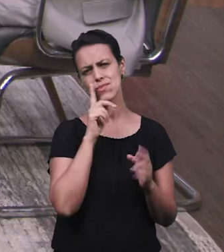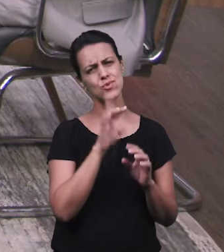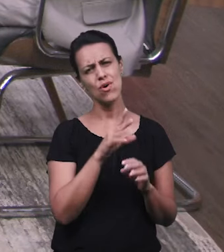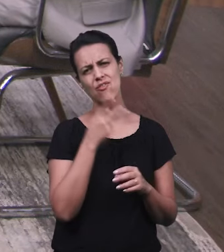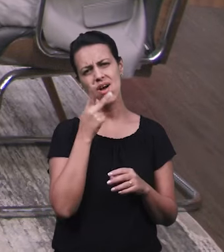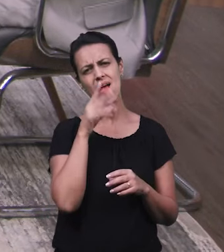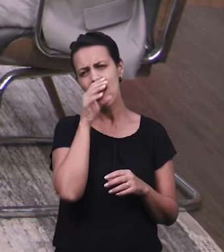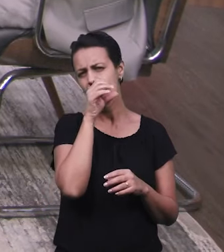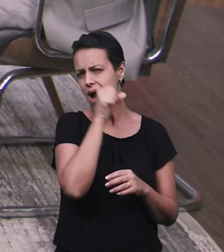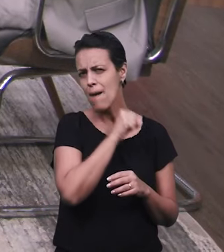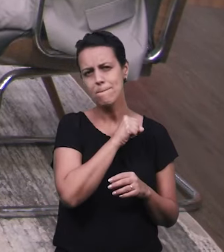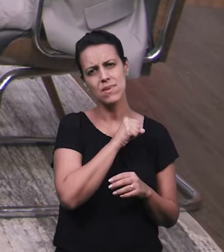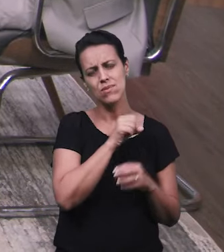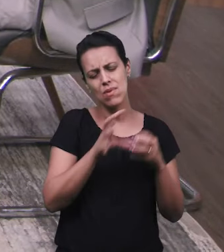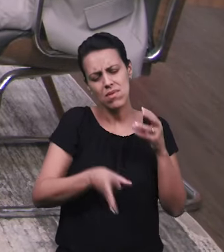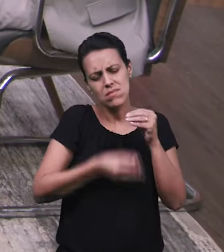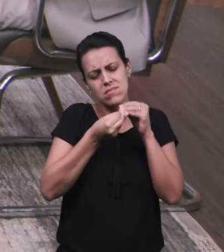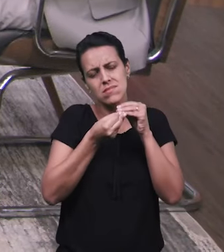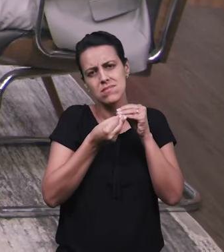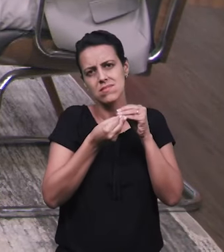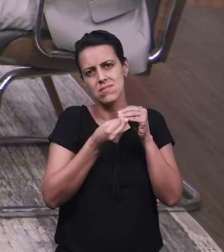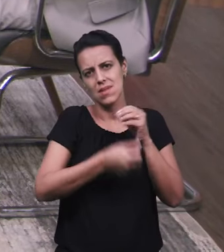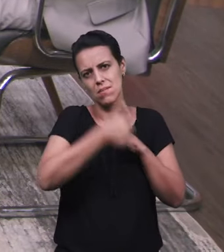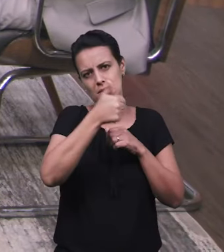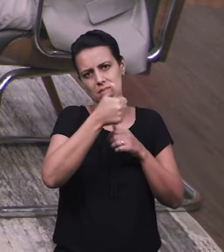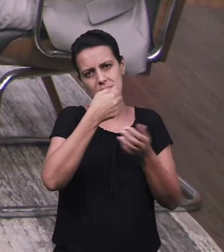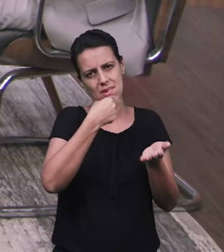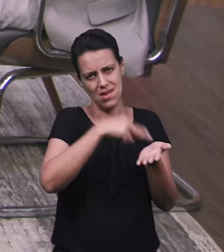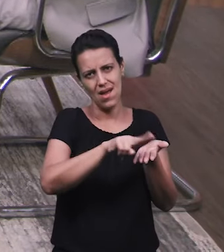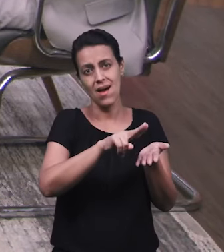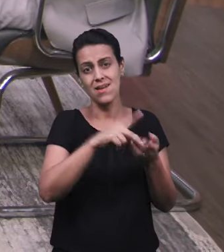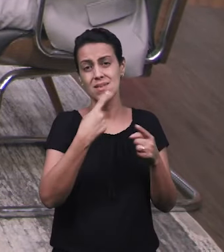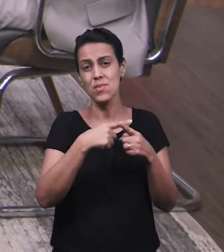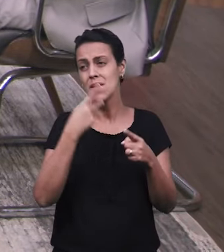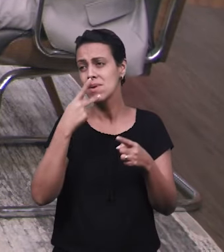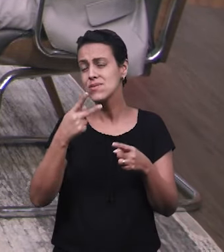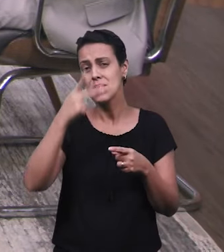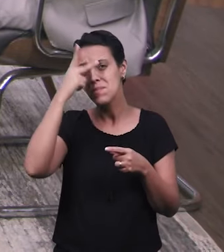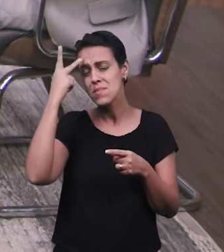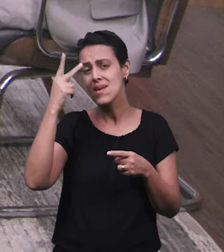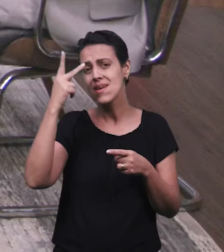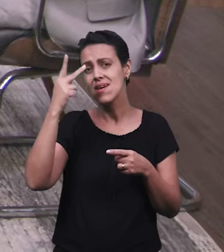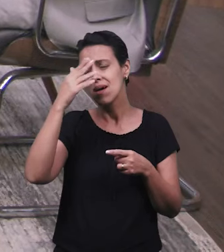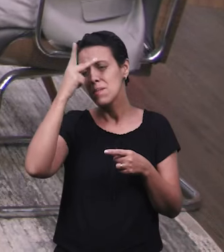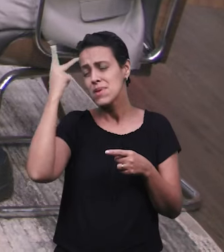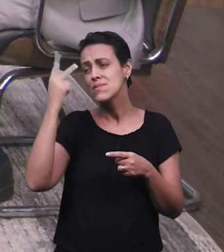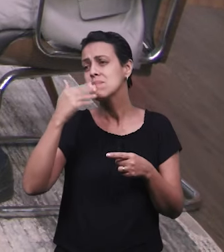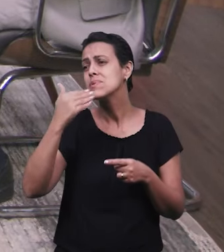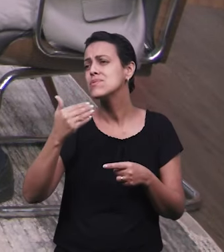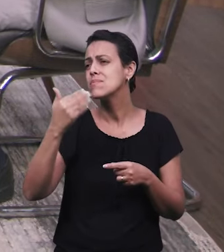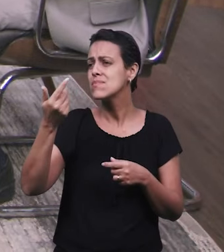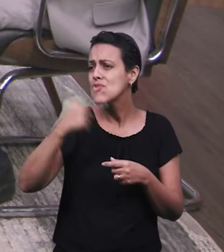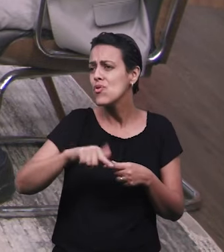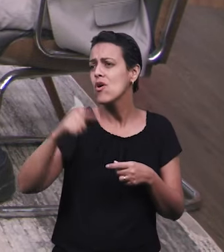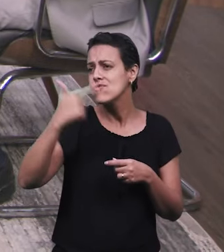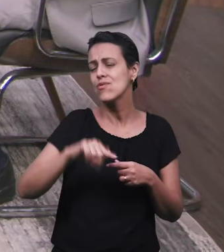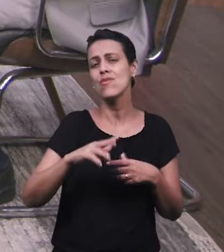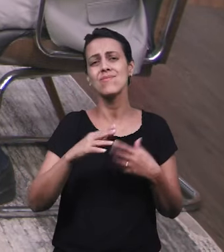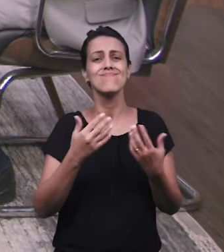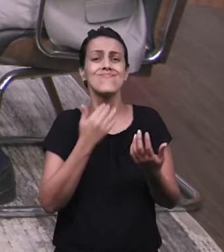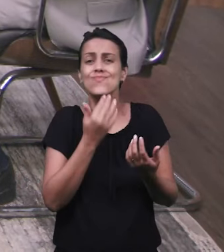pouquinho à primeira carta para que o povo entenda que tem muita gente entrando, pedindo que repita. Nós não podemos estar repetindo todo